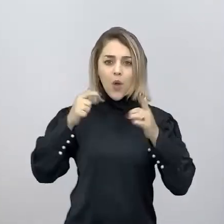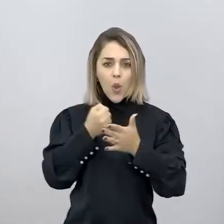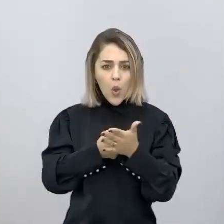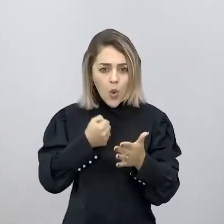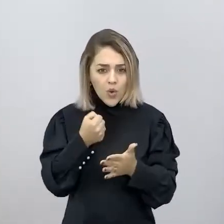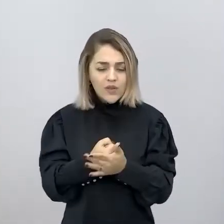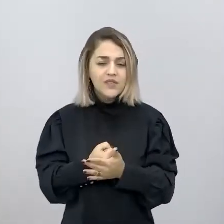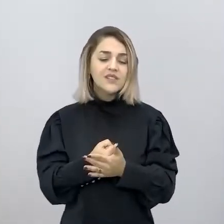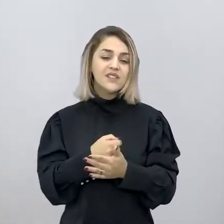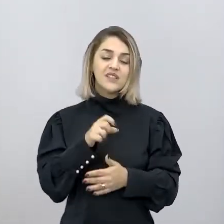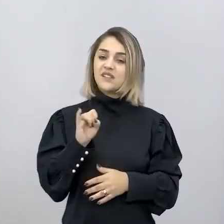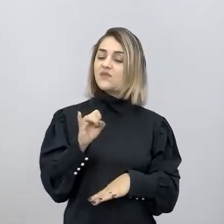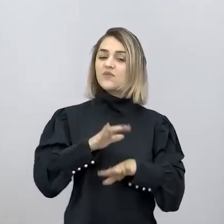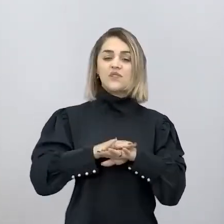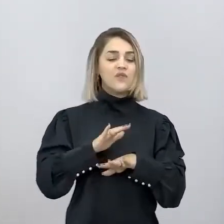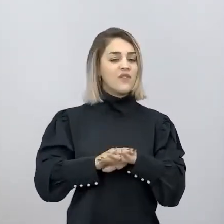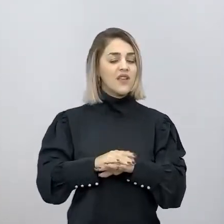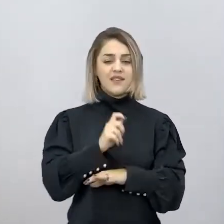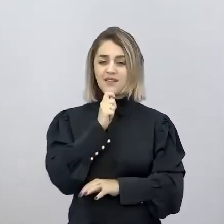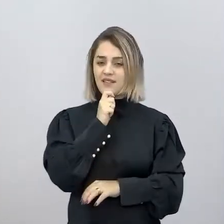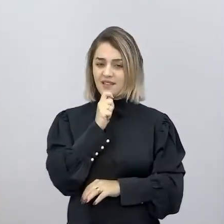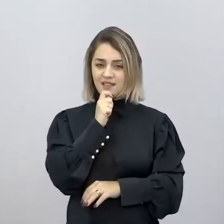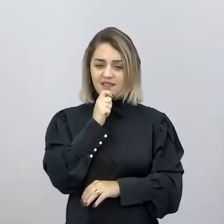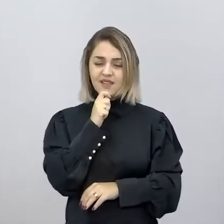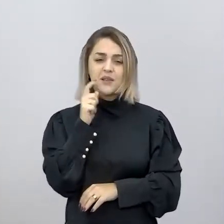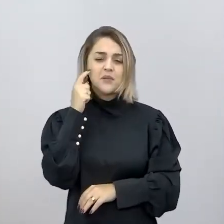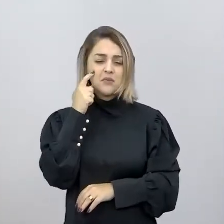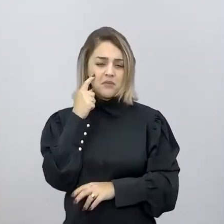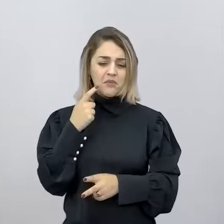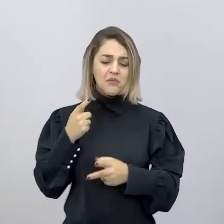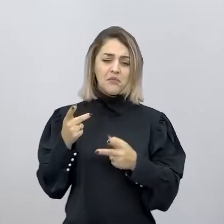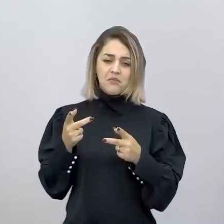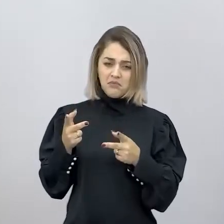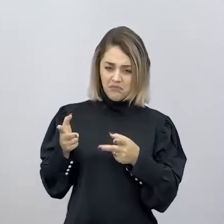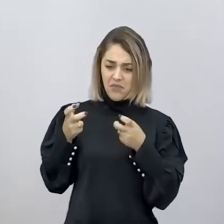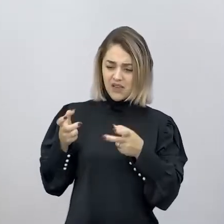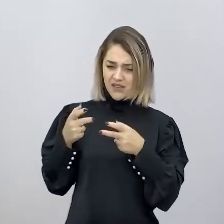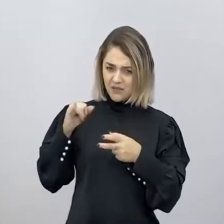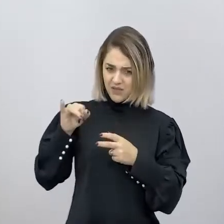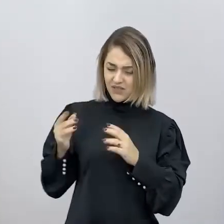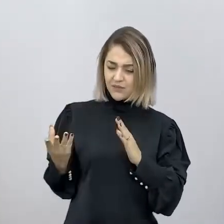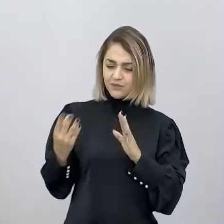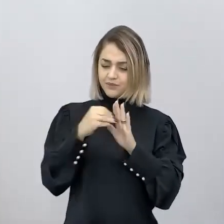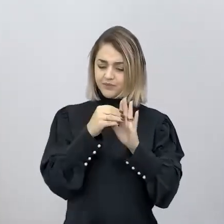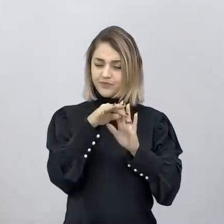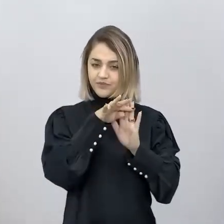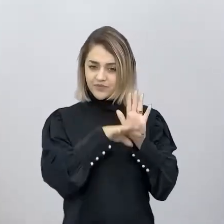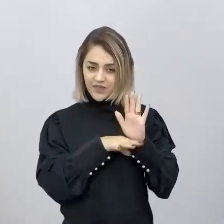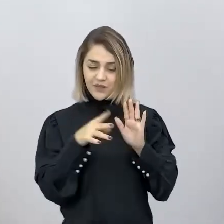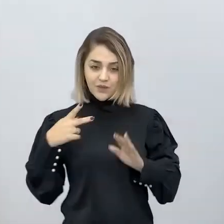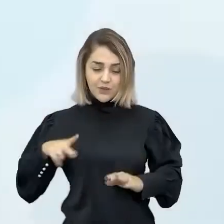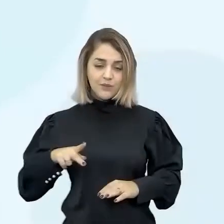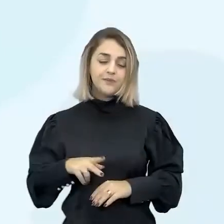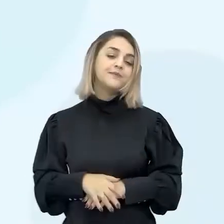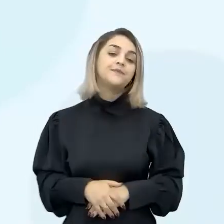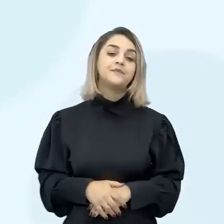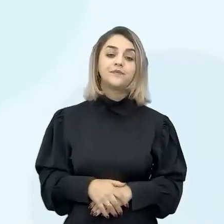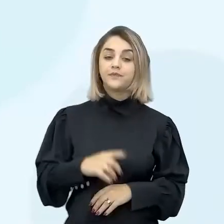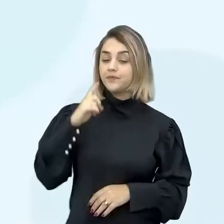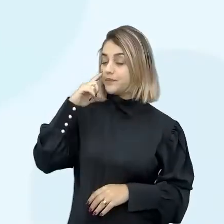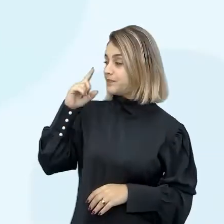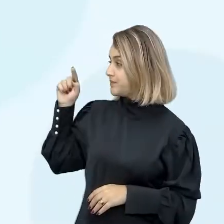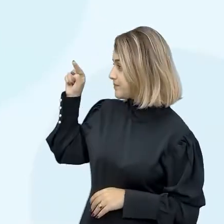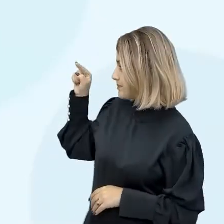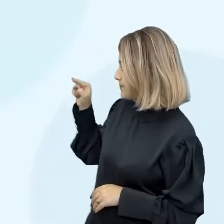feito, perceba se essas questões são atendidas no seu texto. Está aí na tela. Olha só. Como